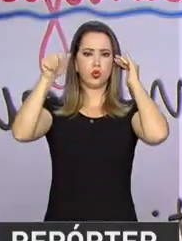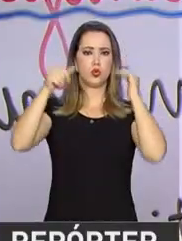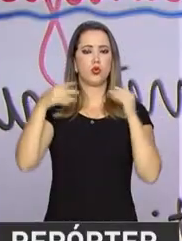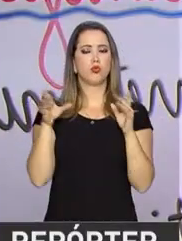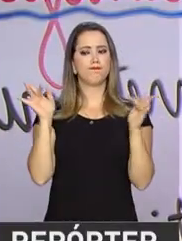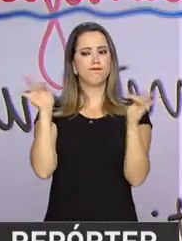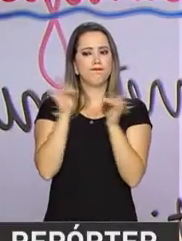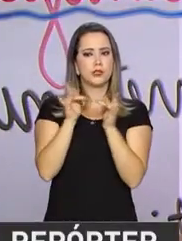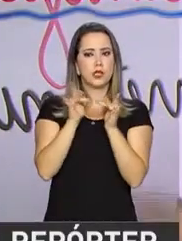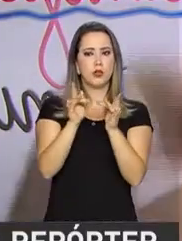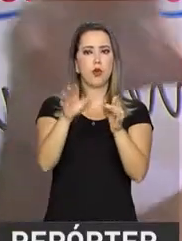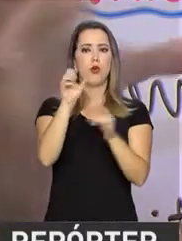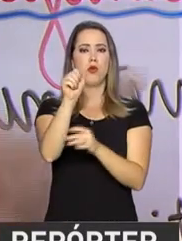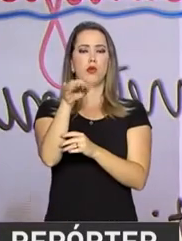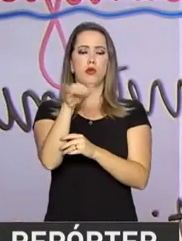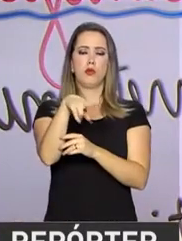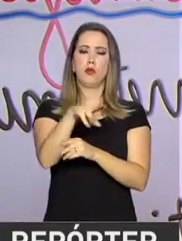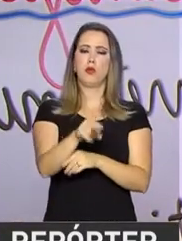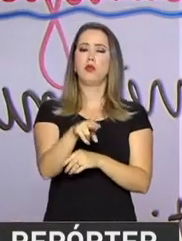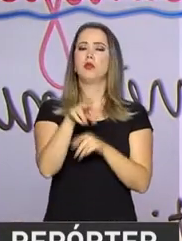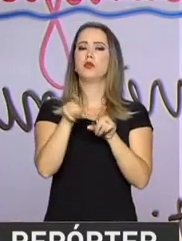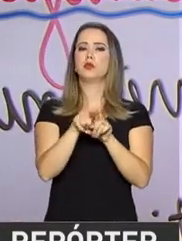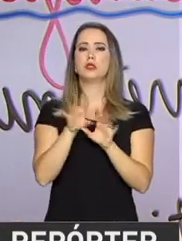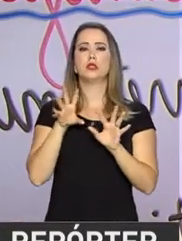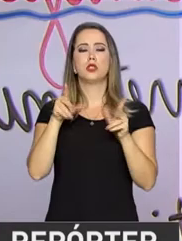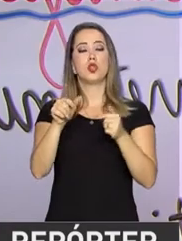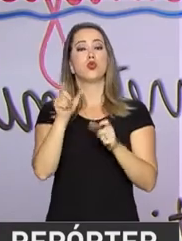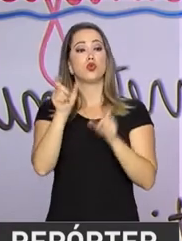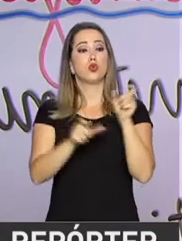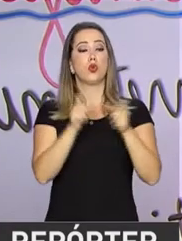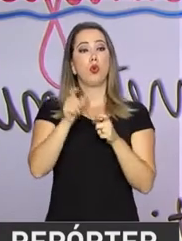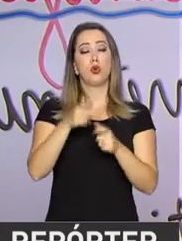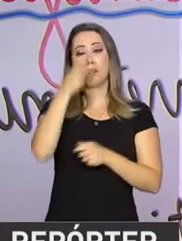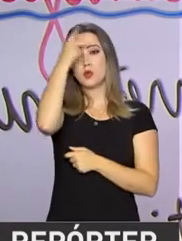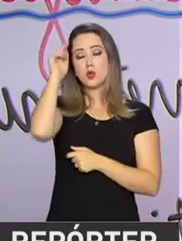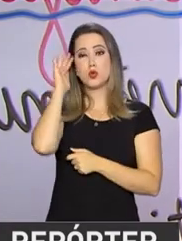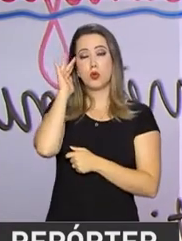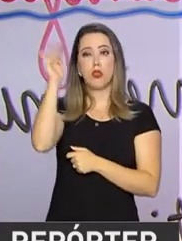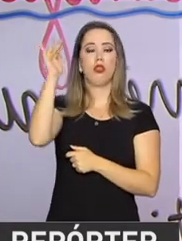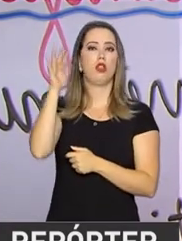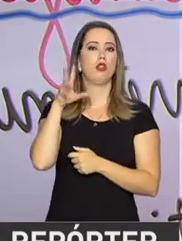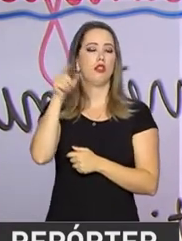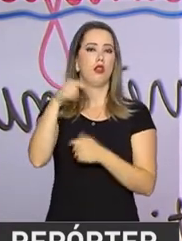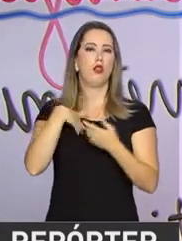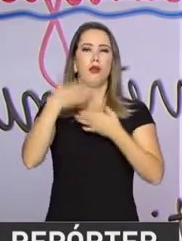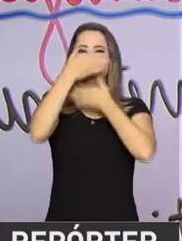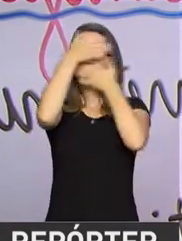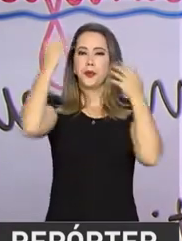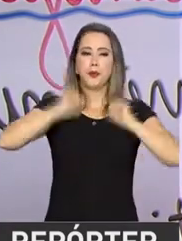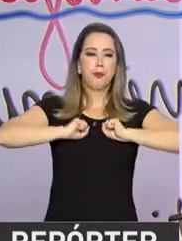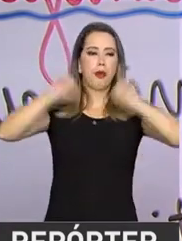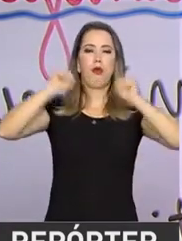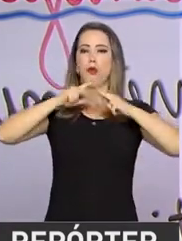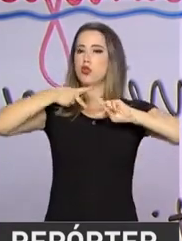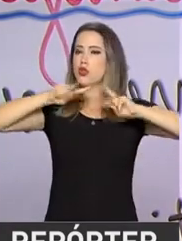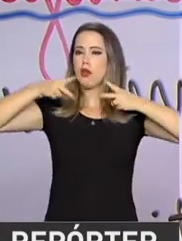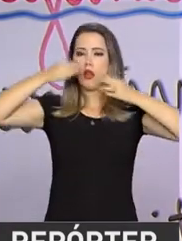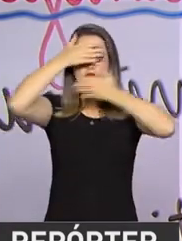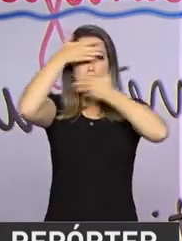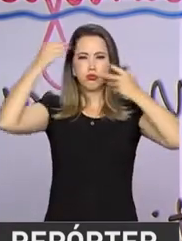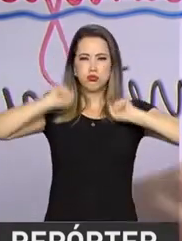da abin é do profissional que tenha a compreensão de um tudo que ele tenha compreensão de terrorismo compensam de bioterrorismo